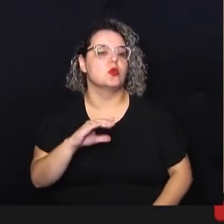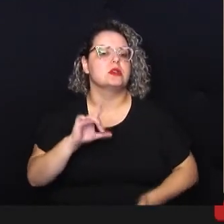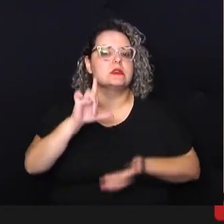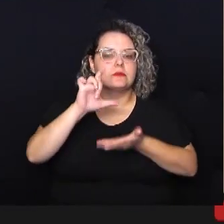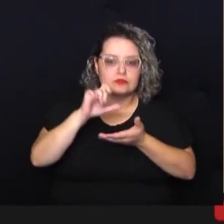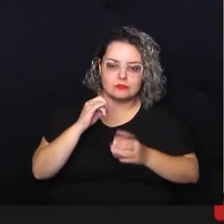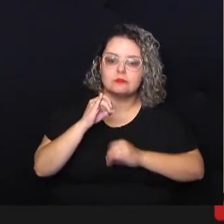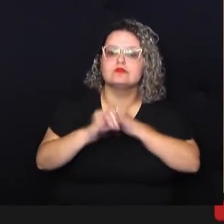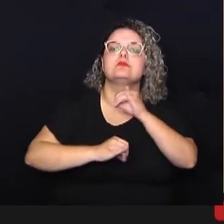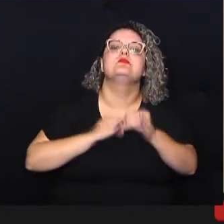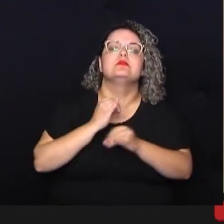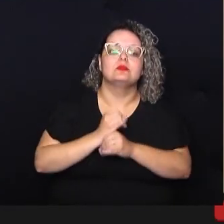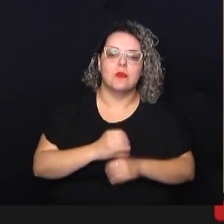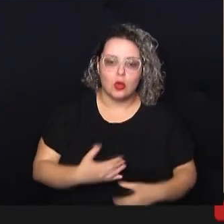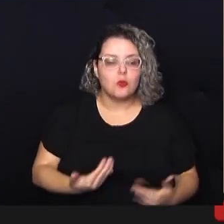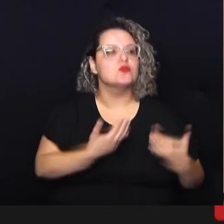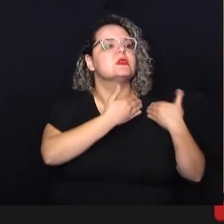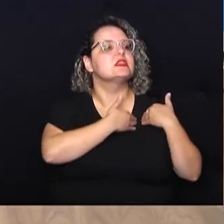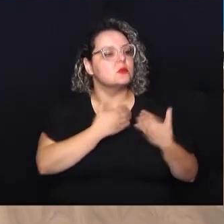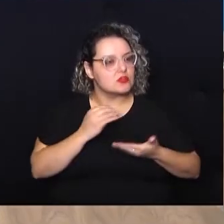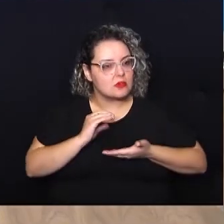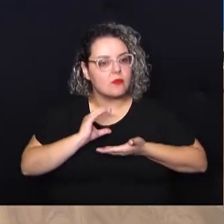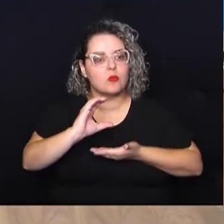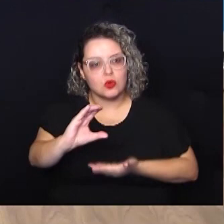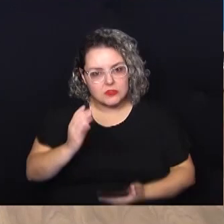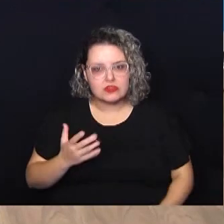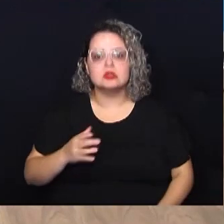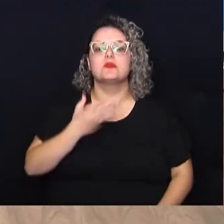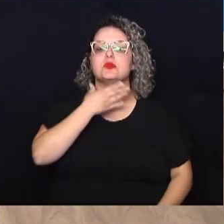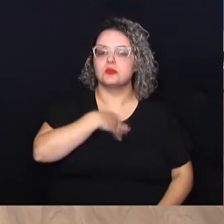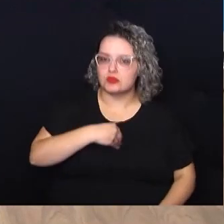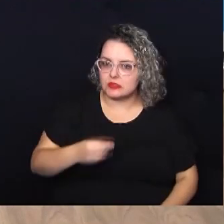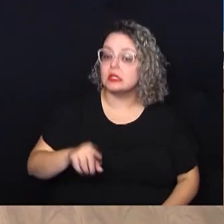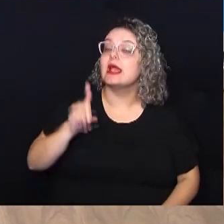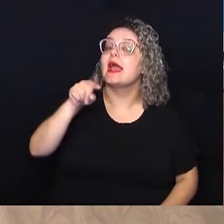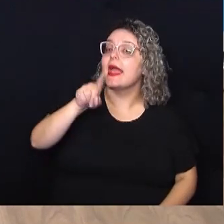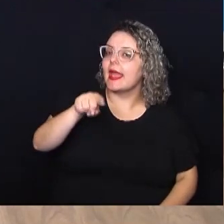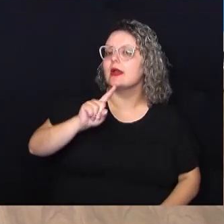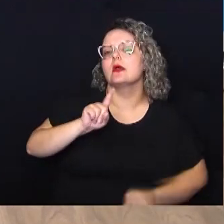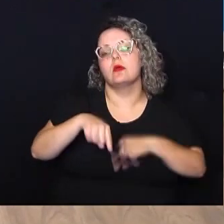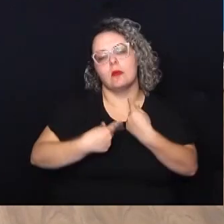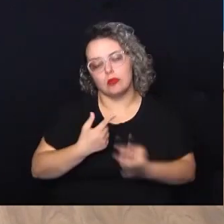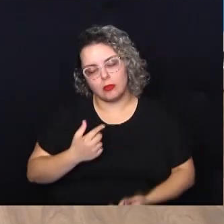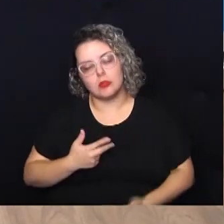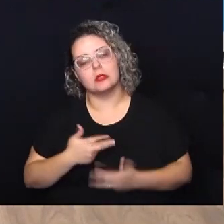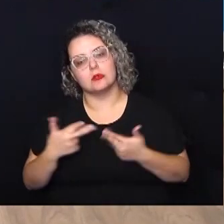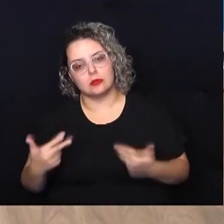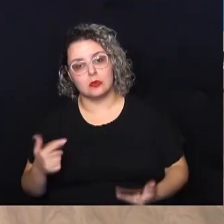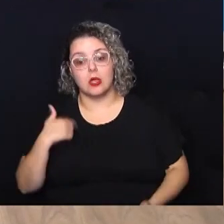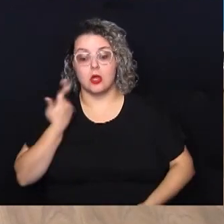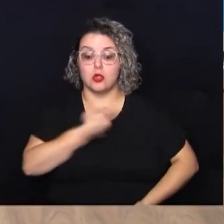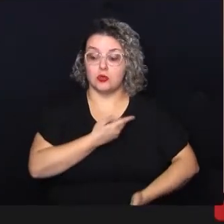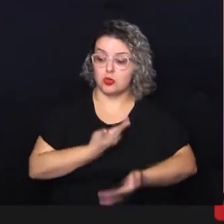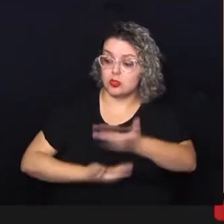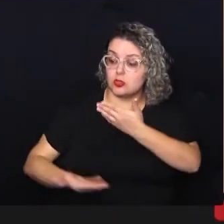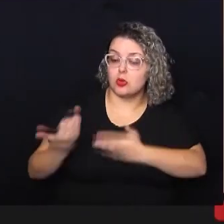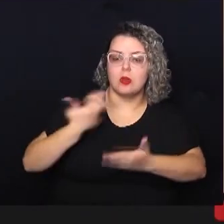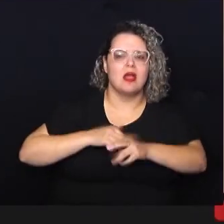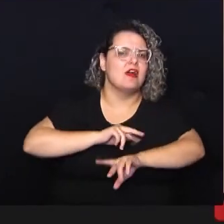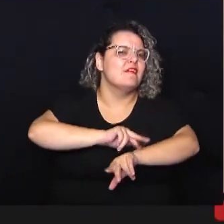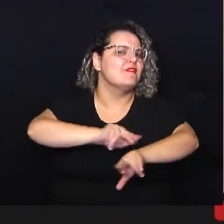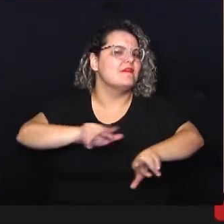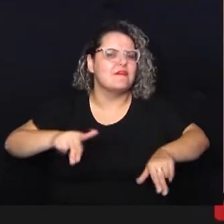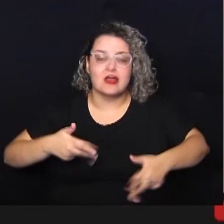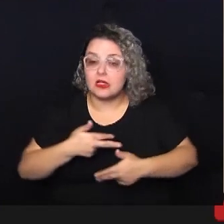que os Porque pais esse é um fazem dos outro filhos. ponto. É. Esse é um outro ponto. A gente compartilha muitas coisas dos